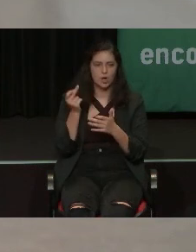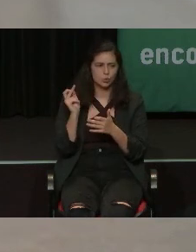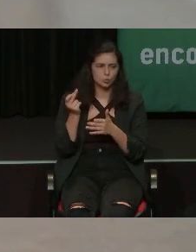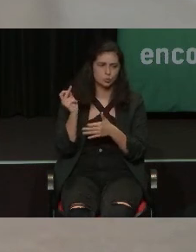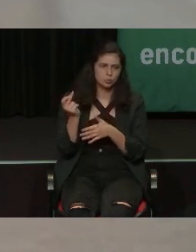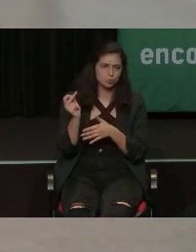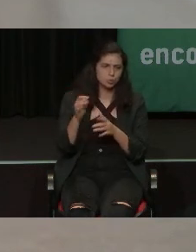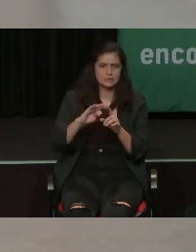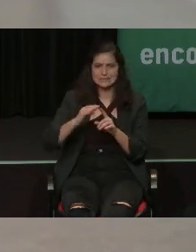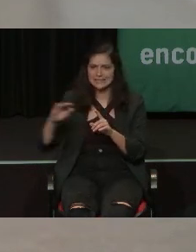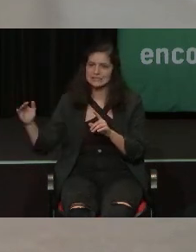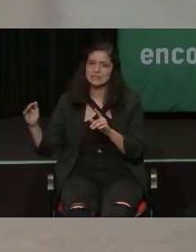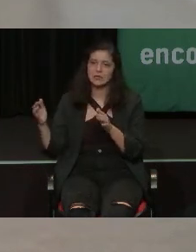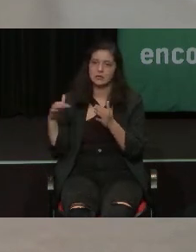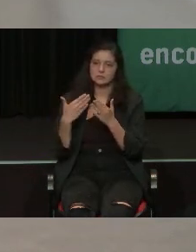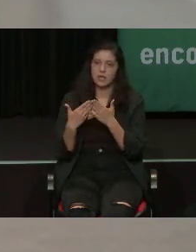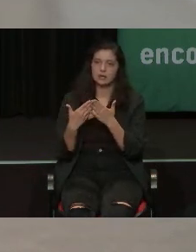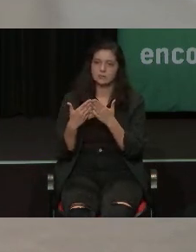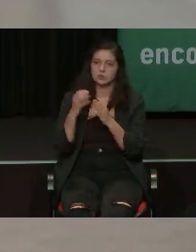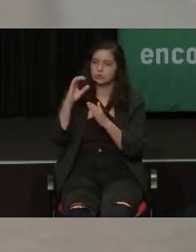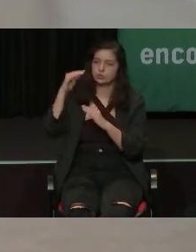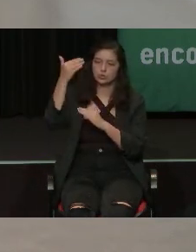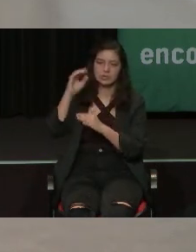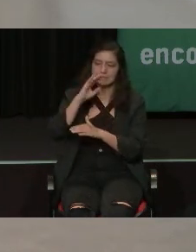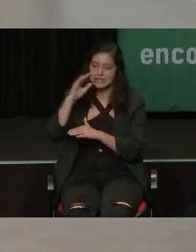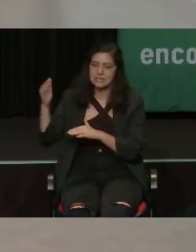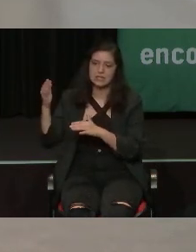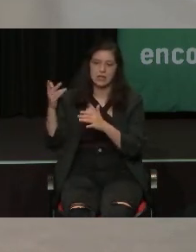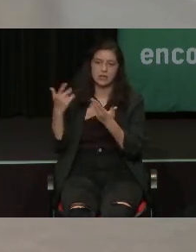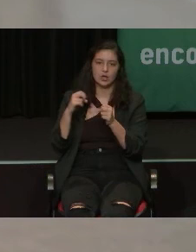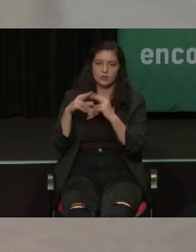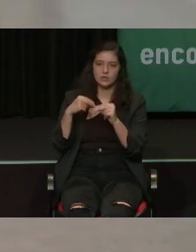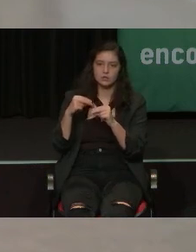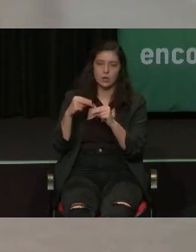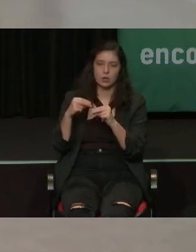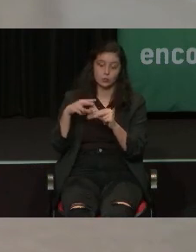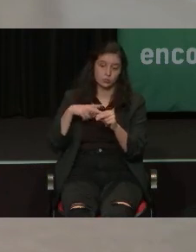o Ciência, Encontro Anual da Ciência, Tecnologia e Inovação em Portugal, se reinventa,